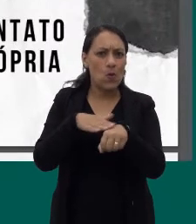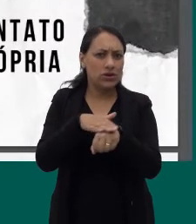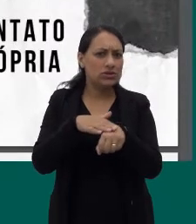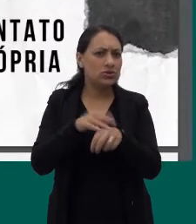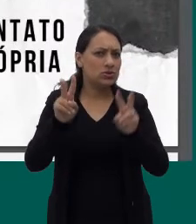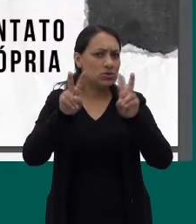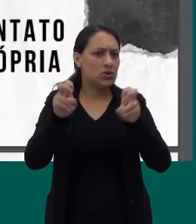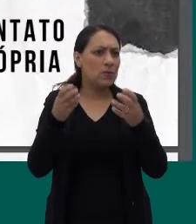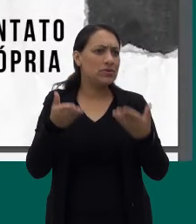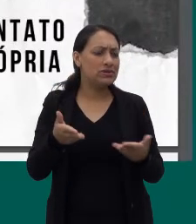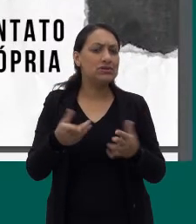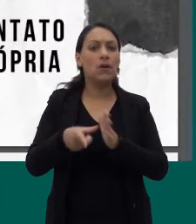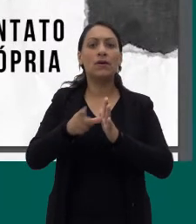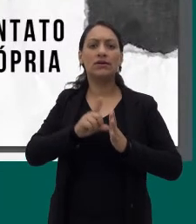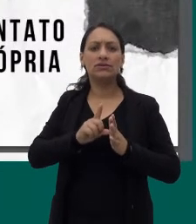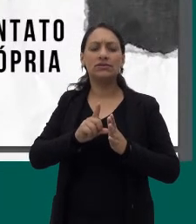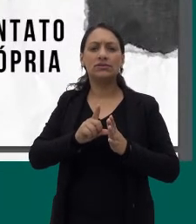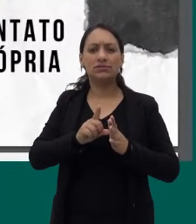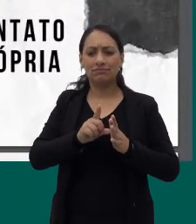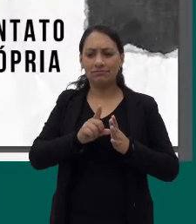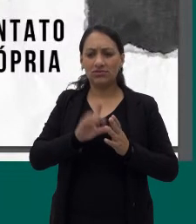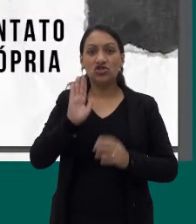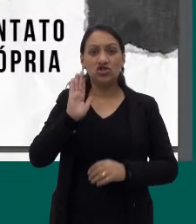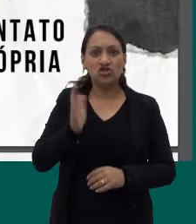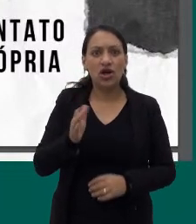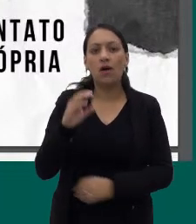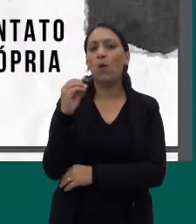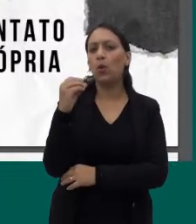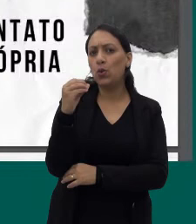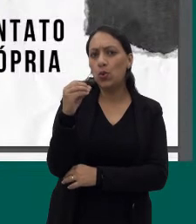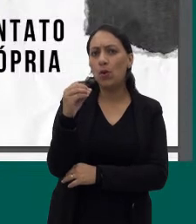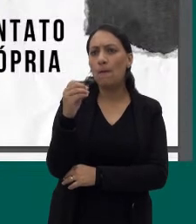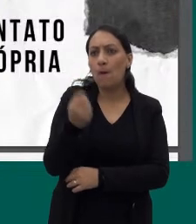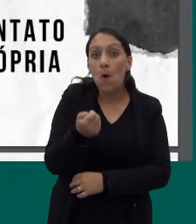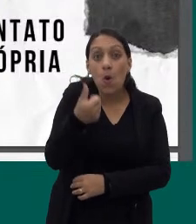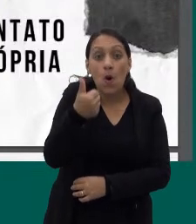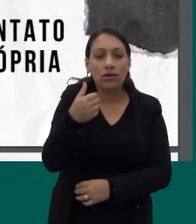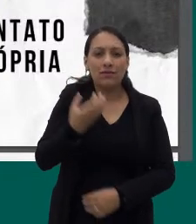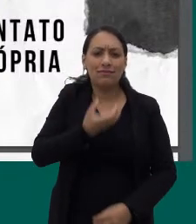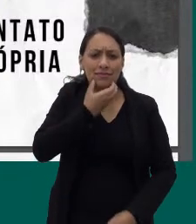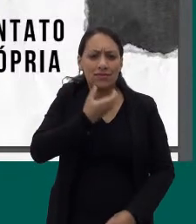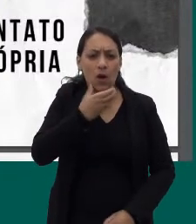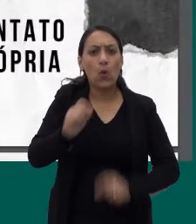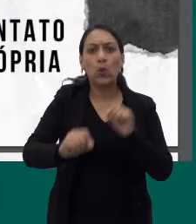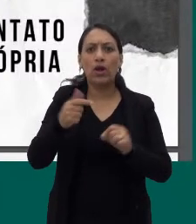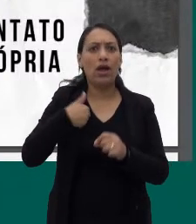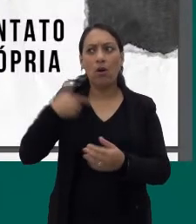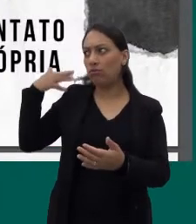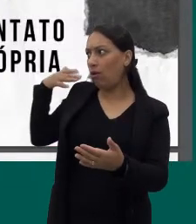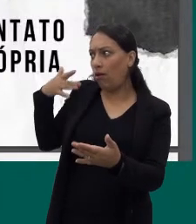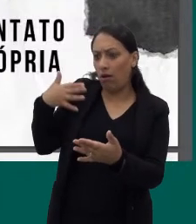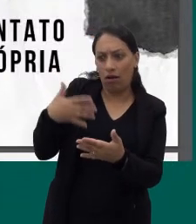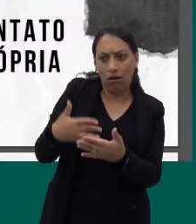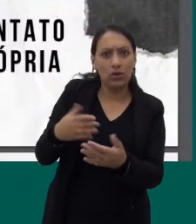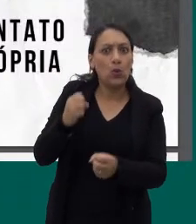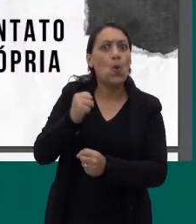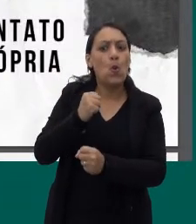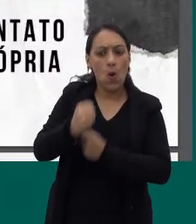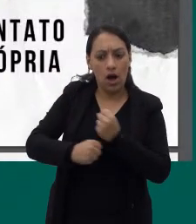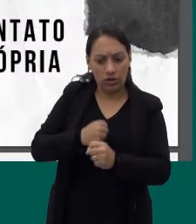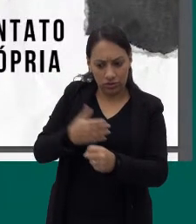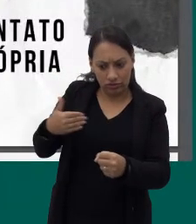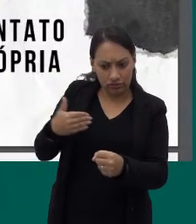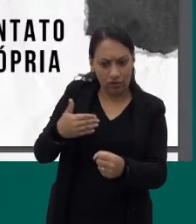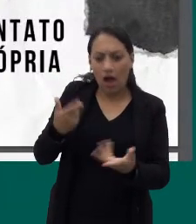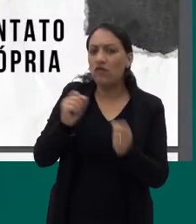isso antes, né? Bom, a gente já está em outubro, nossa, já é quase Natal, o que eu fiz esse ano? Né? Onde